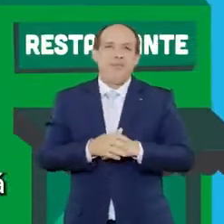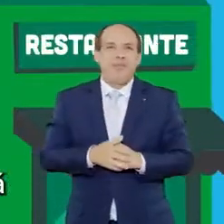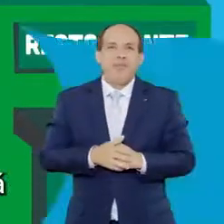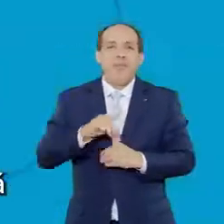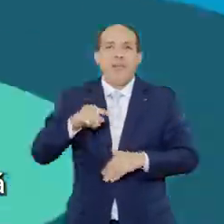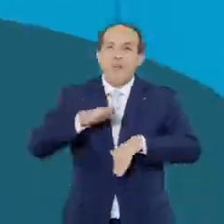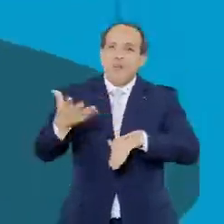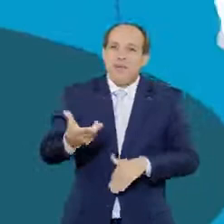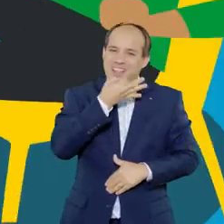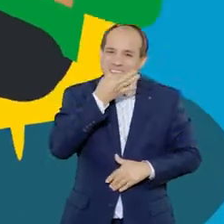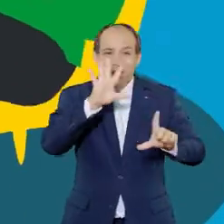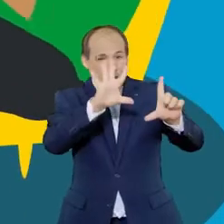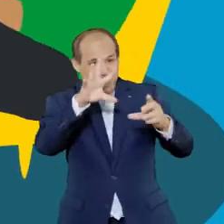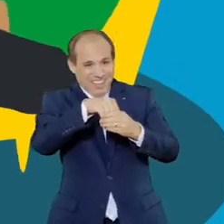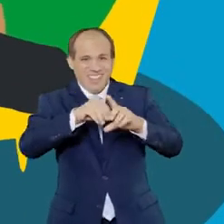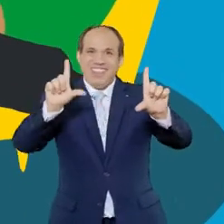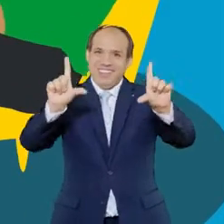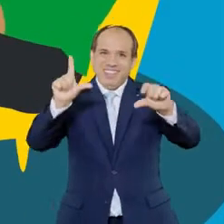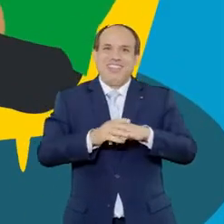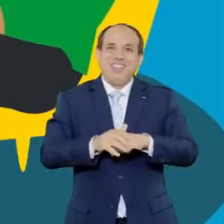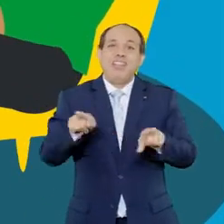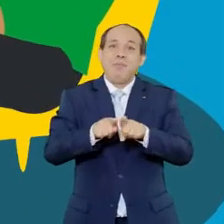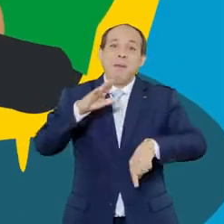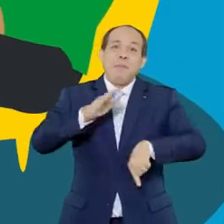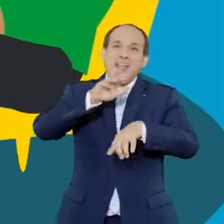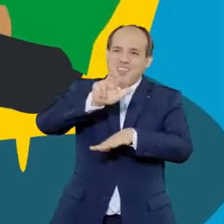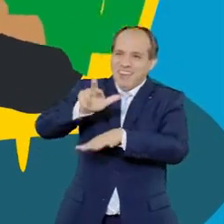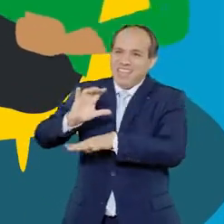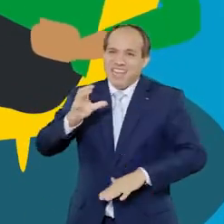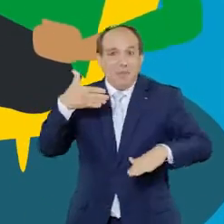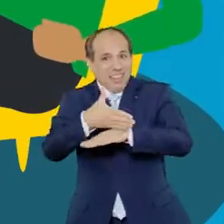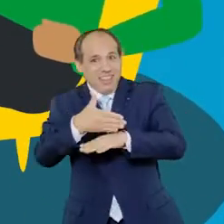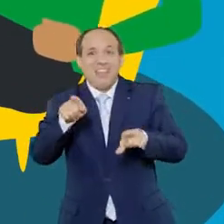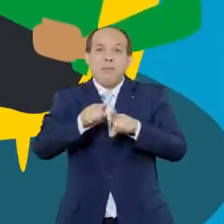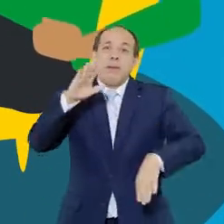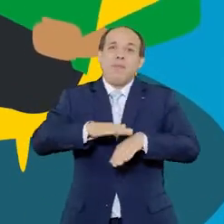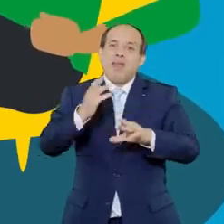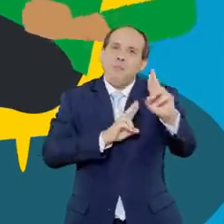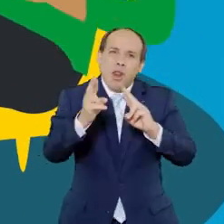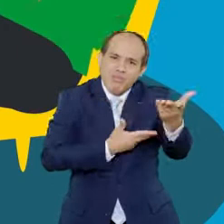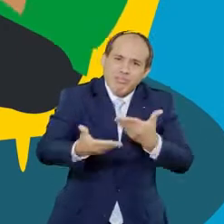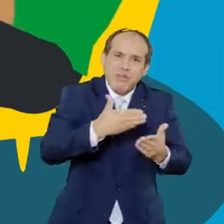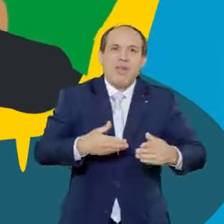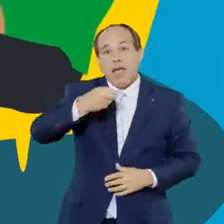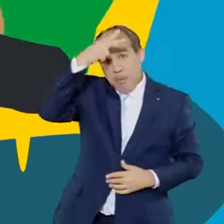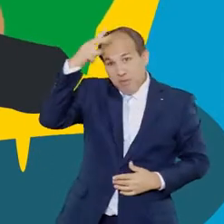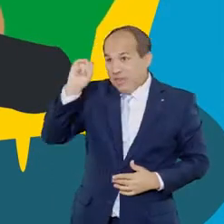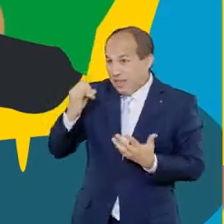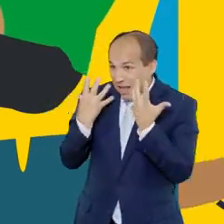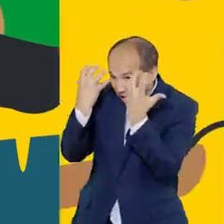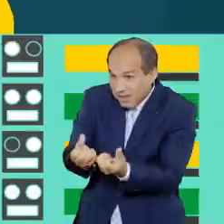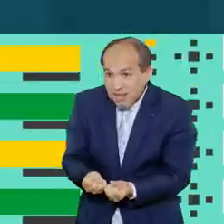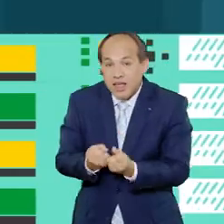e pra cá. É muito mais qualidade de som e imagem na telinha, mais canais para acessar e mais